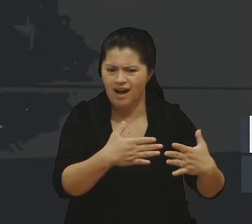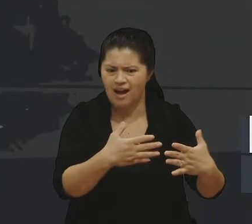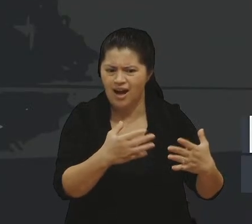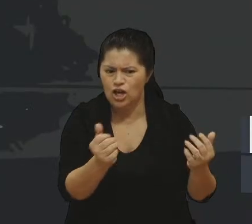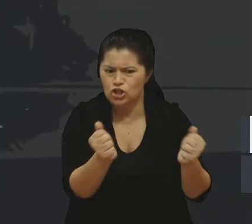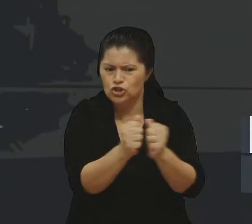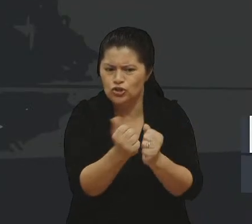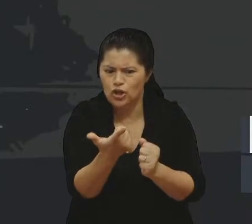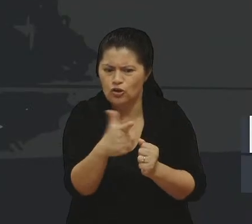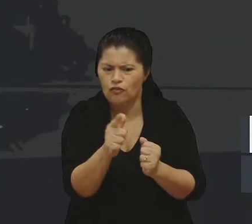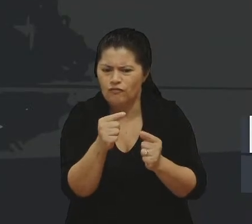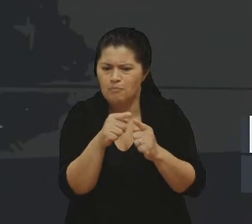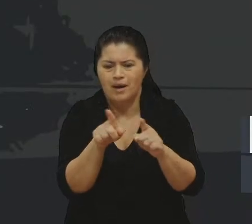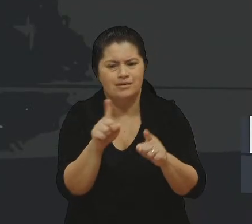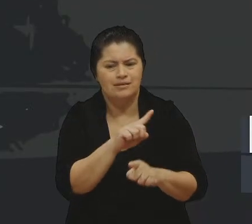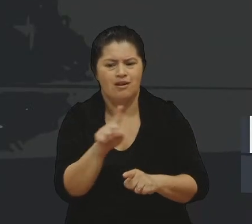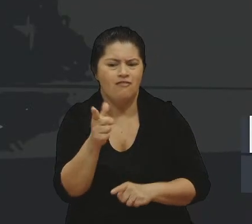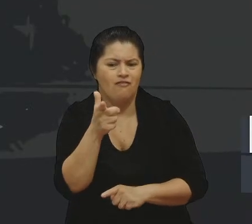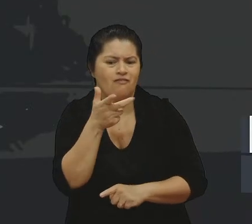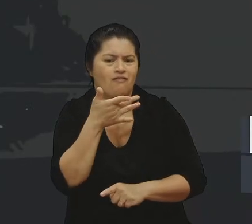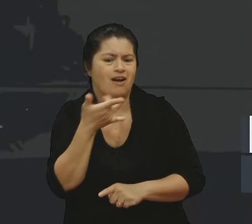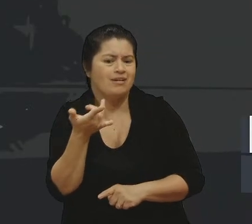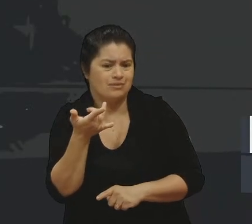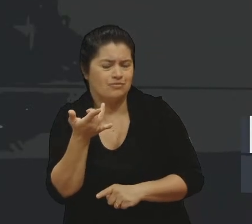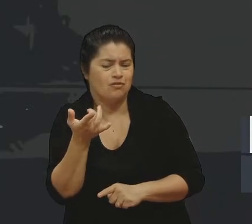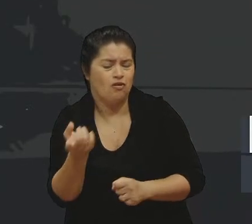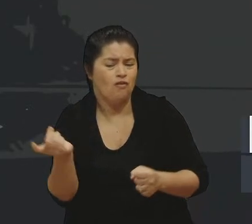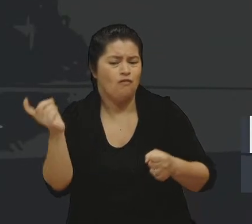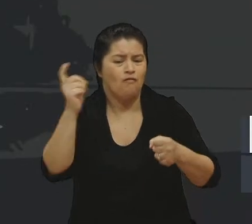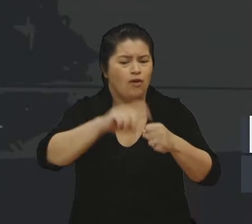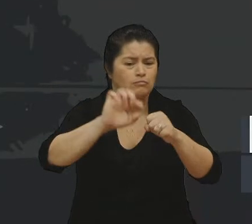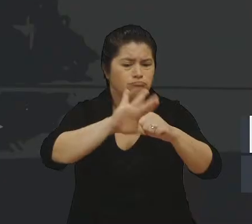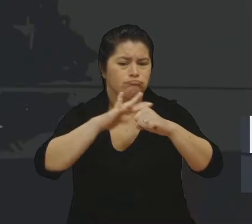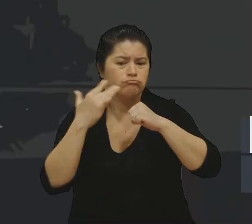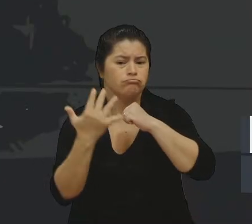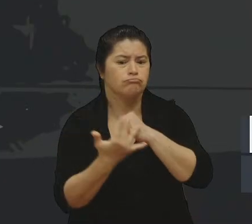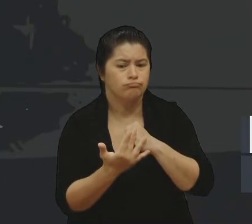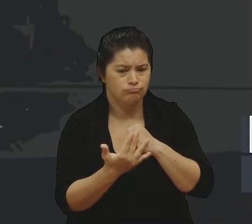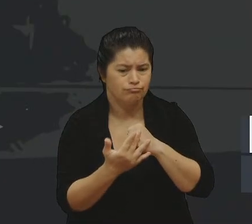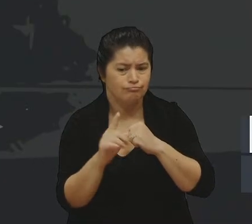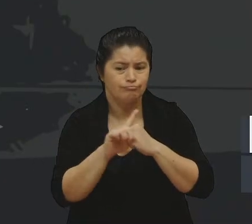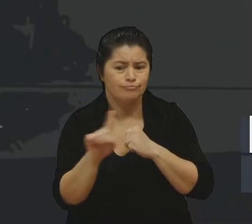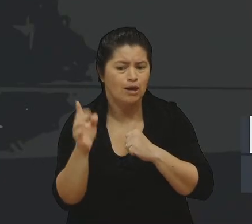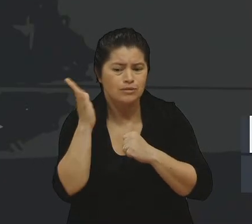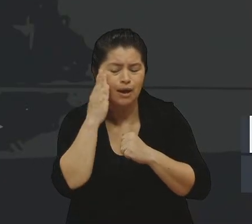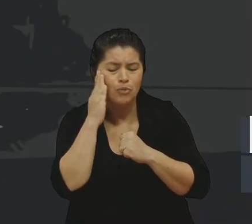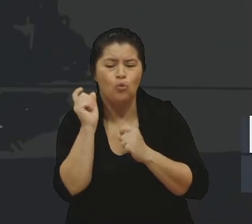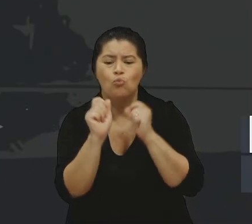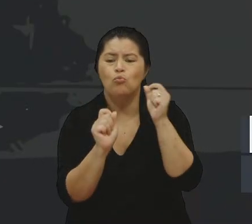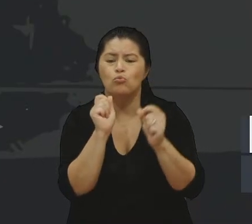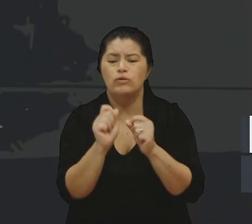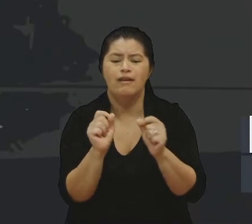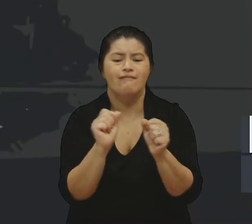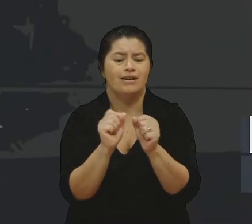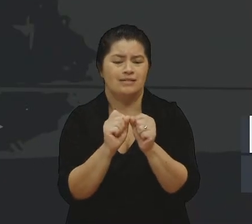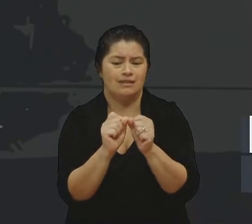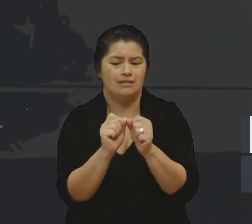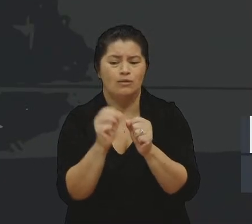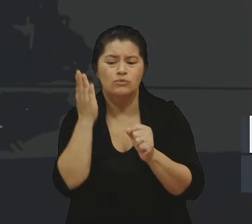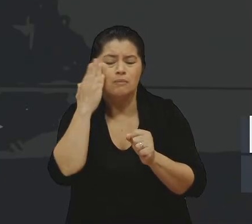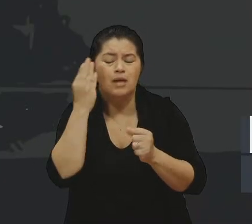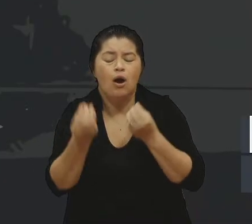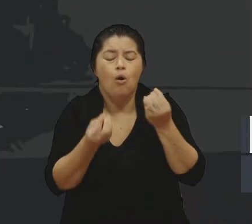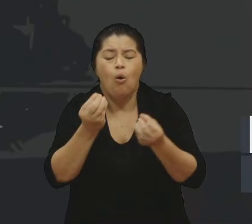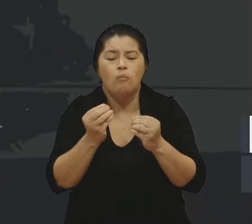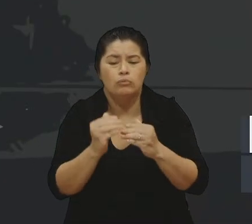pouco. Voltando de uma pandemia, ou seja, eu não sabia o que fazer, eu sabia que a empresa precisava prosperar e